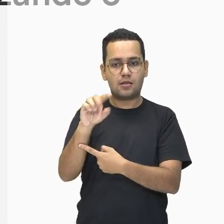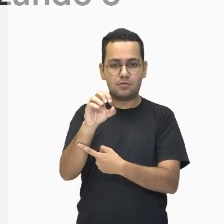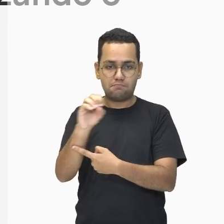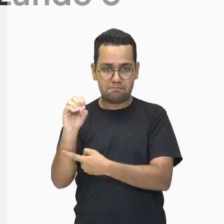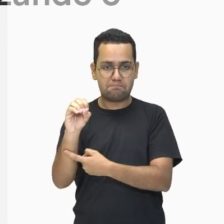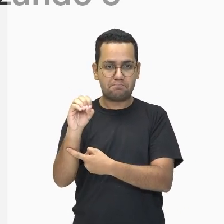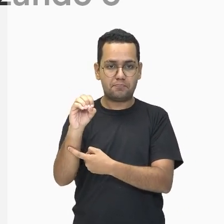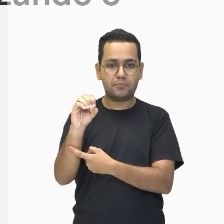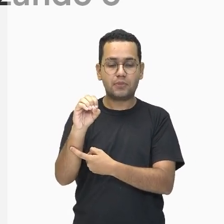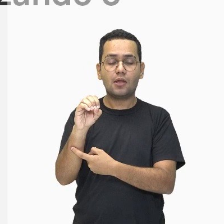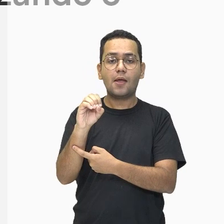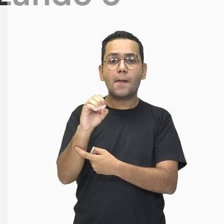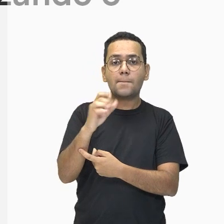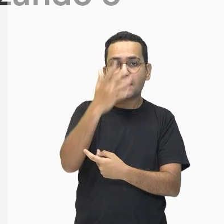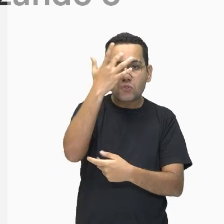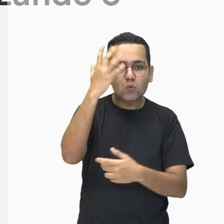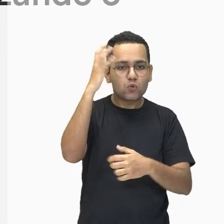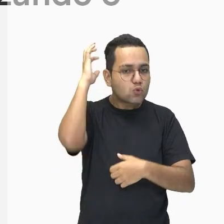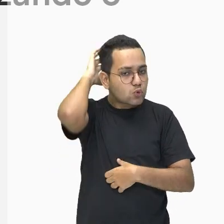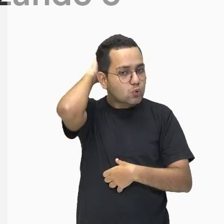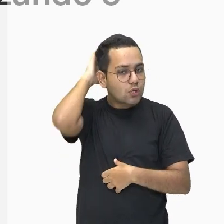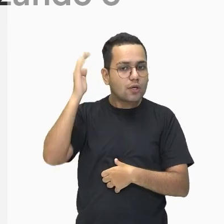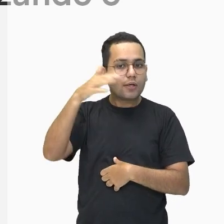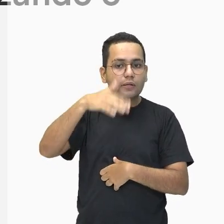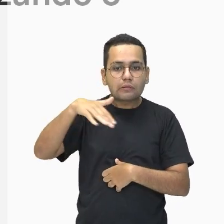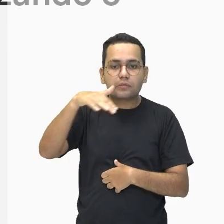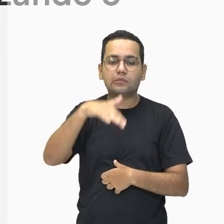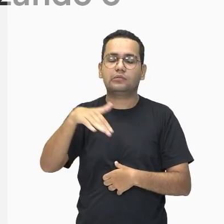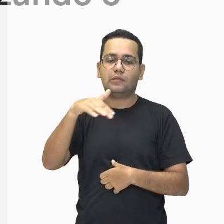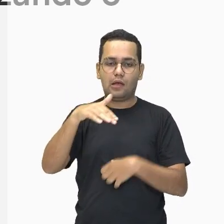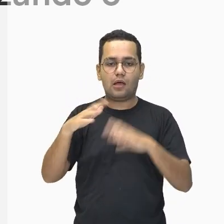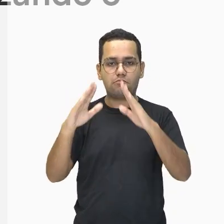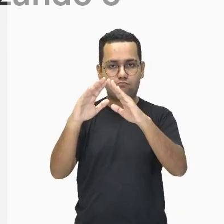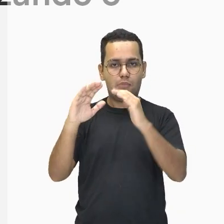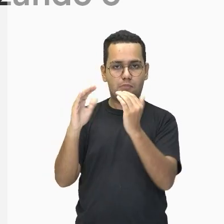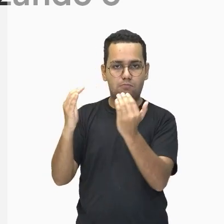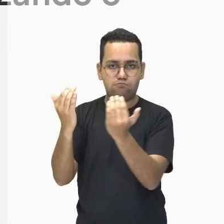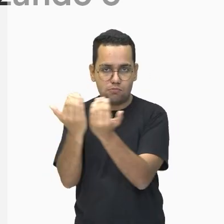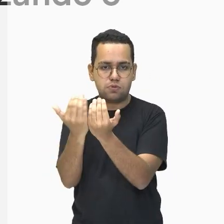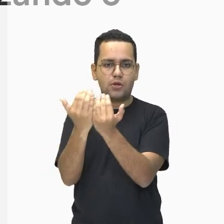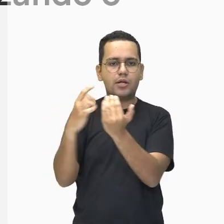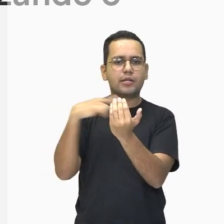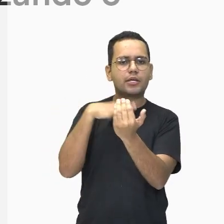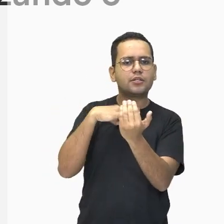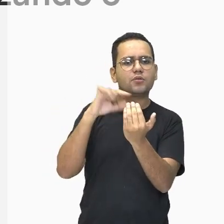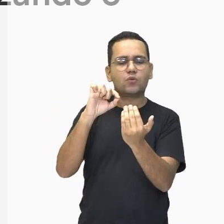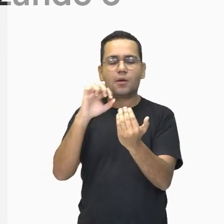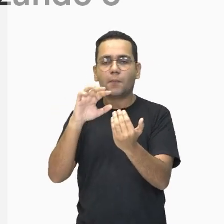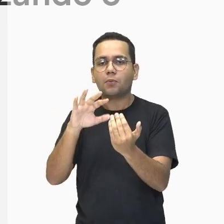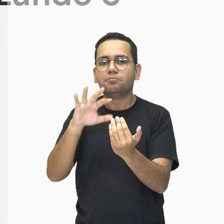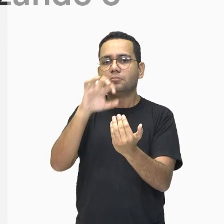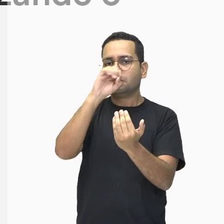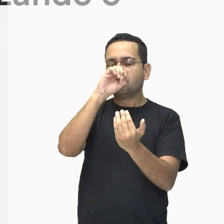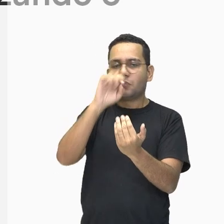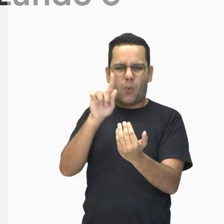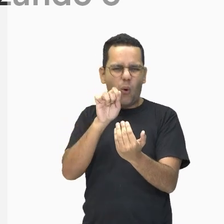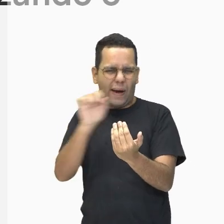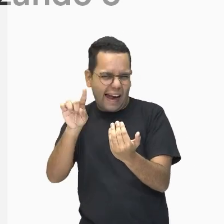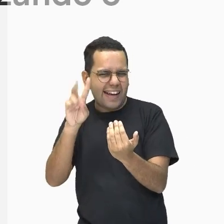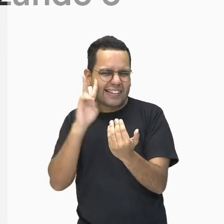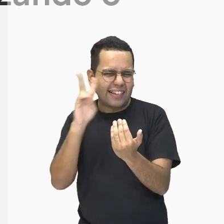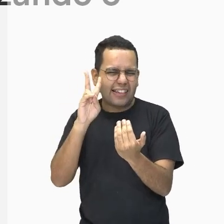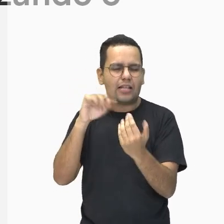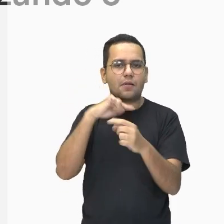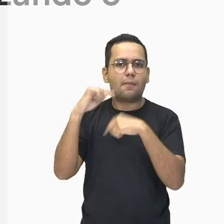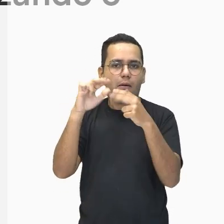2.700.000 judeus nos campos de extermínio, seja utilizando o método de asfixia criado